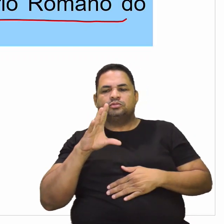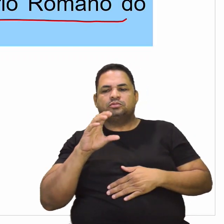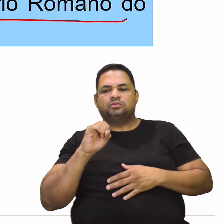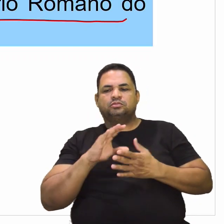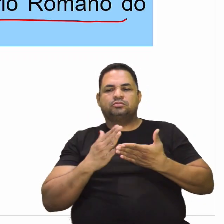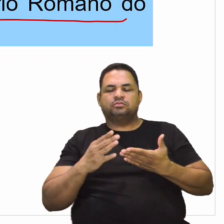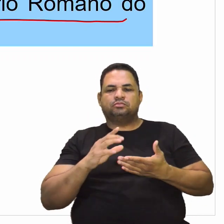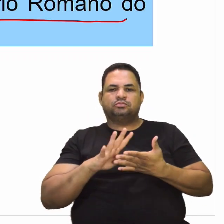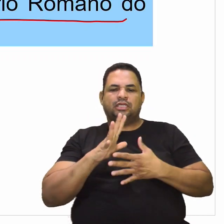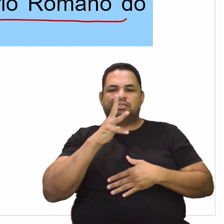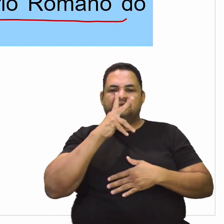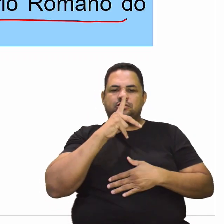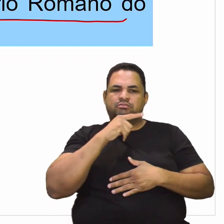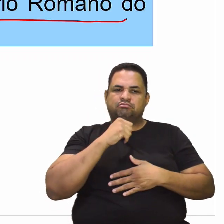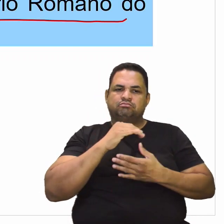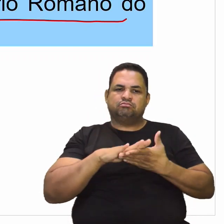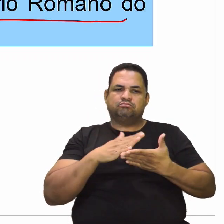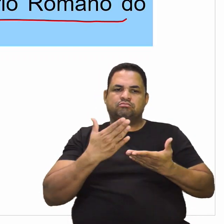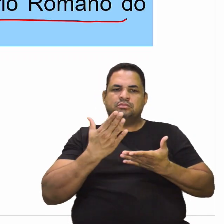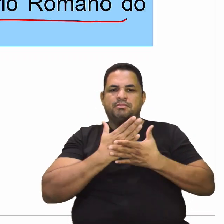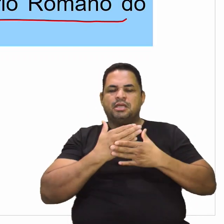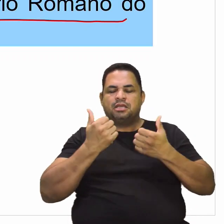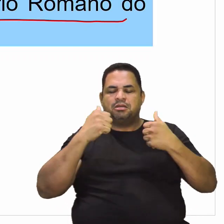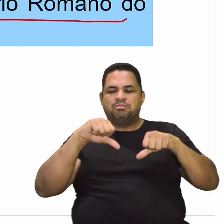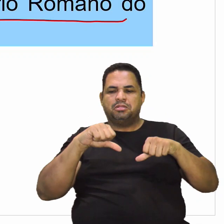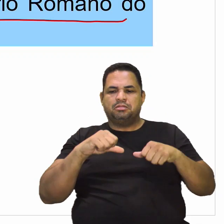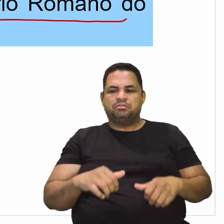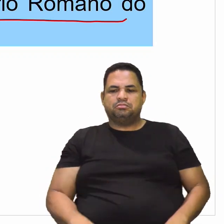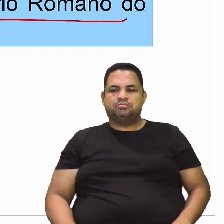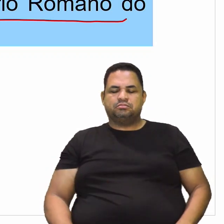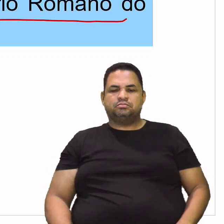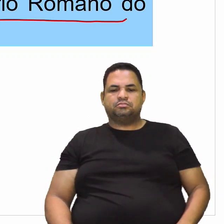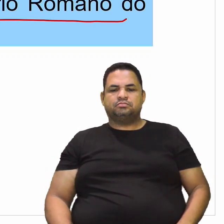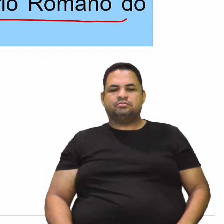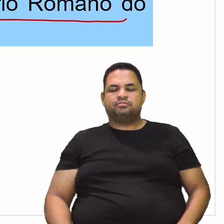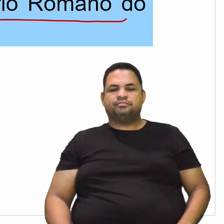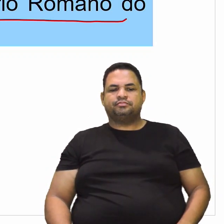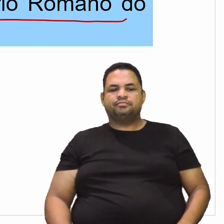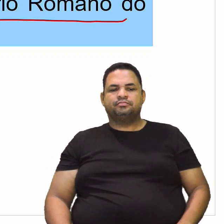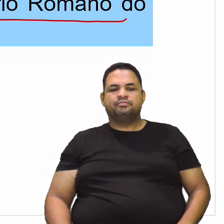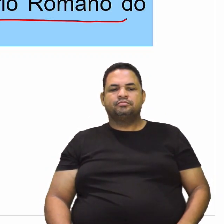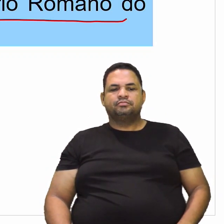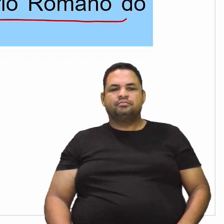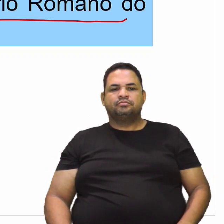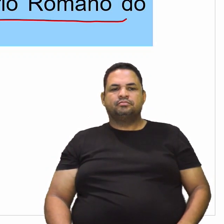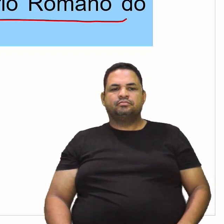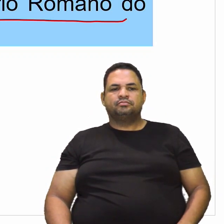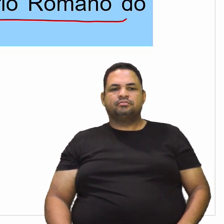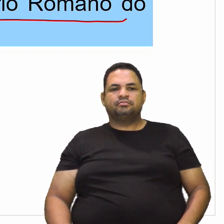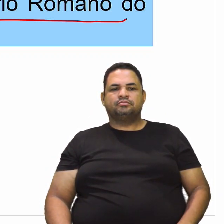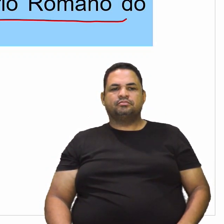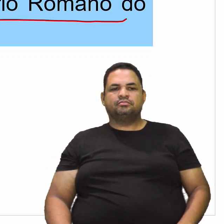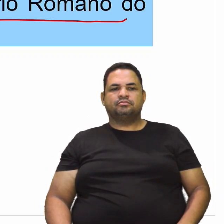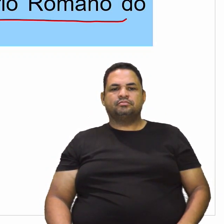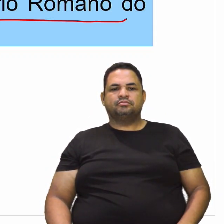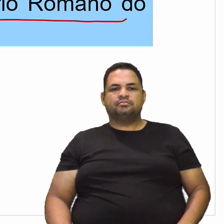um tempo ainda para poder ser destruído. Mas consegue também. Esse aqui é o reinado de